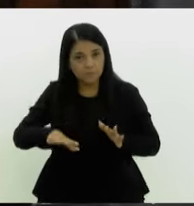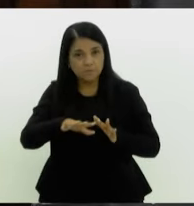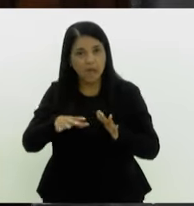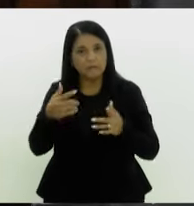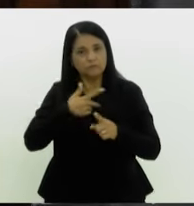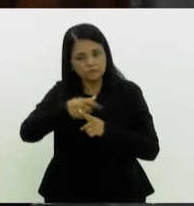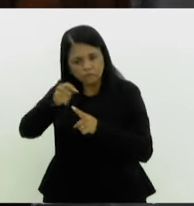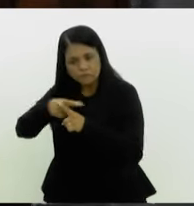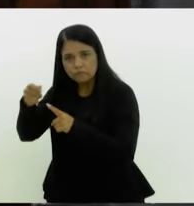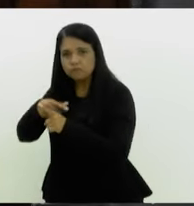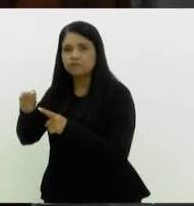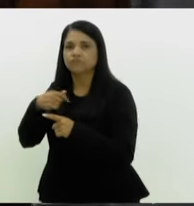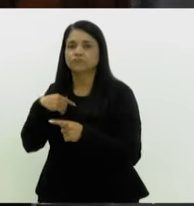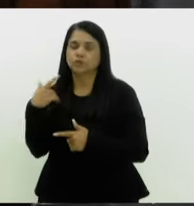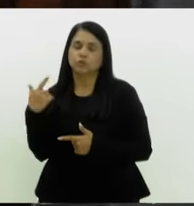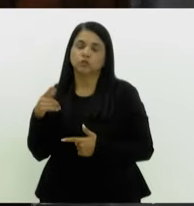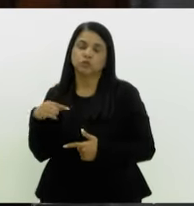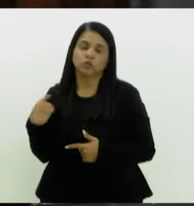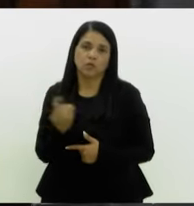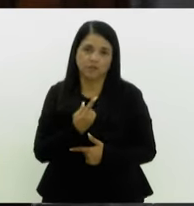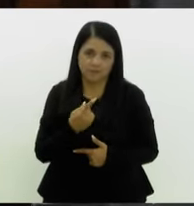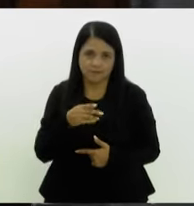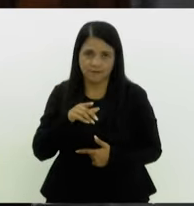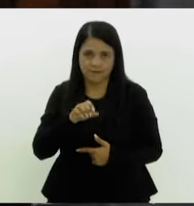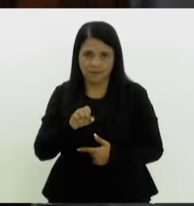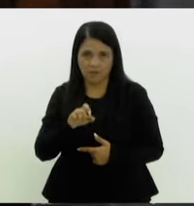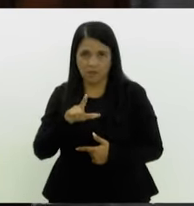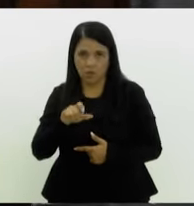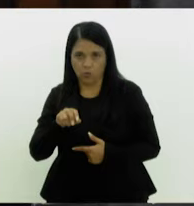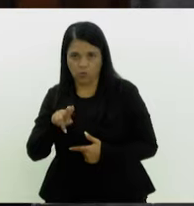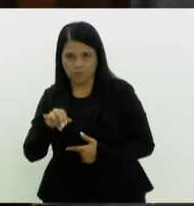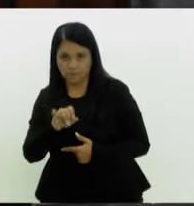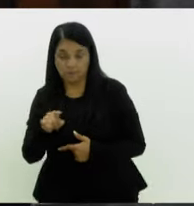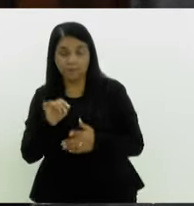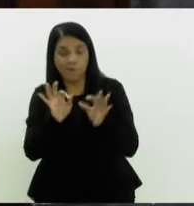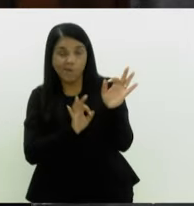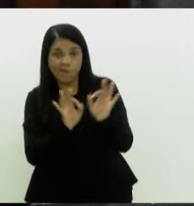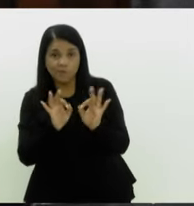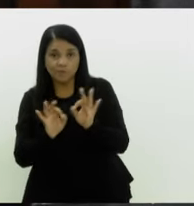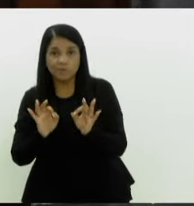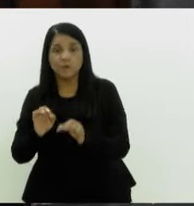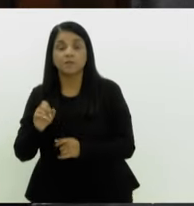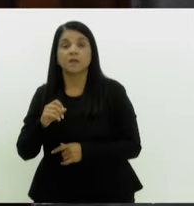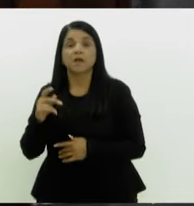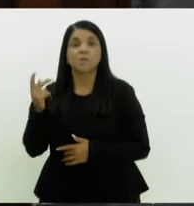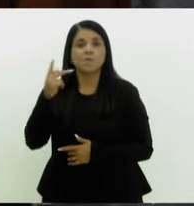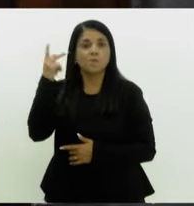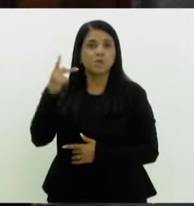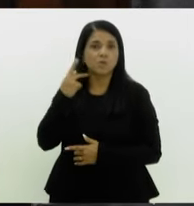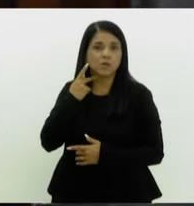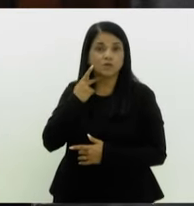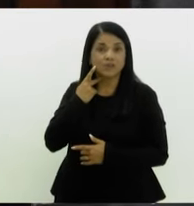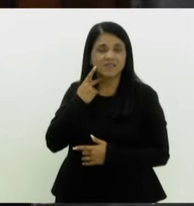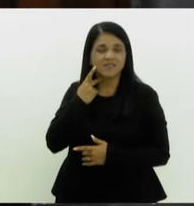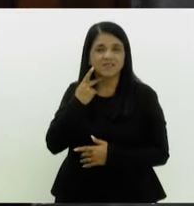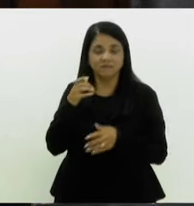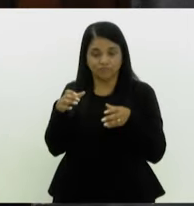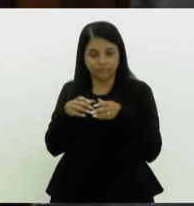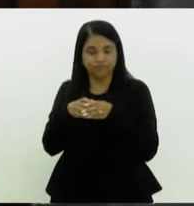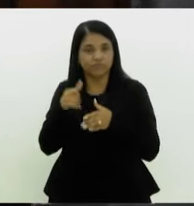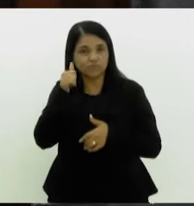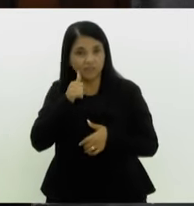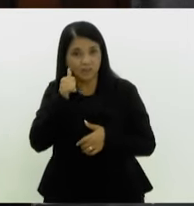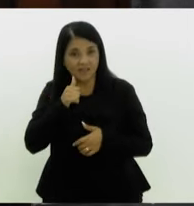conquista Eloísa para todas nós ela foi organizada primeiro pela Procuradoria da mulher a procuradoria tem 15 anos A